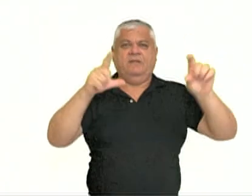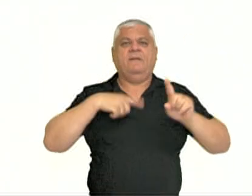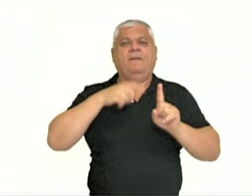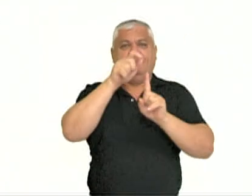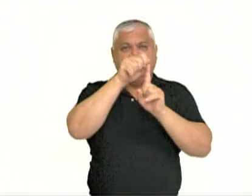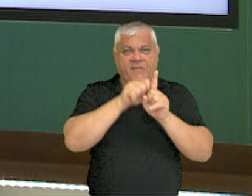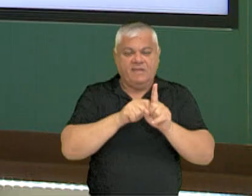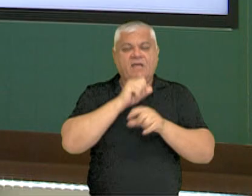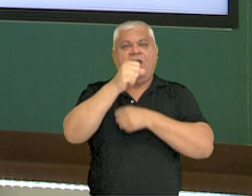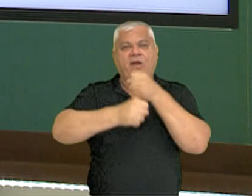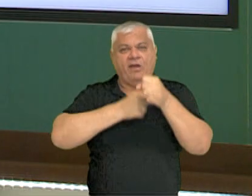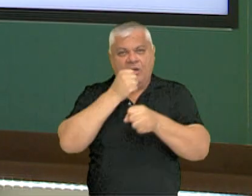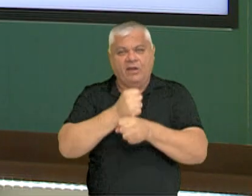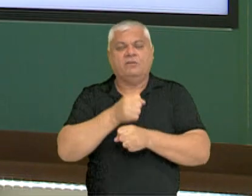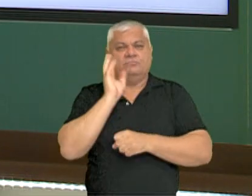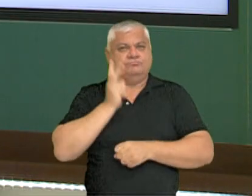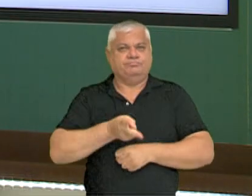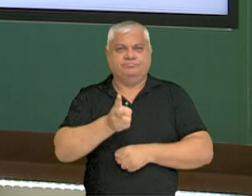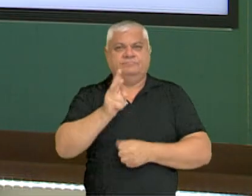publicada. Bacana?